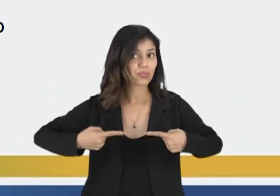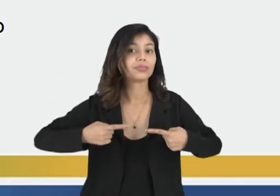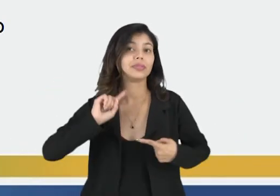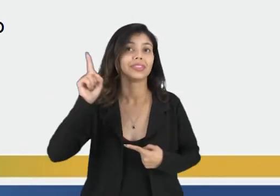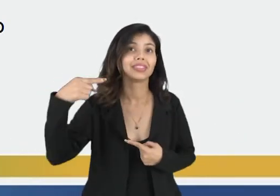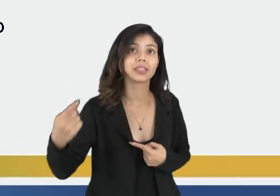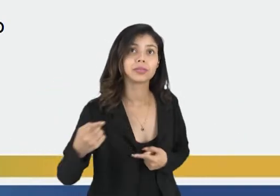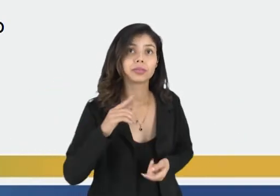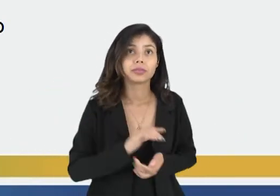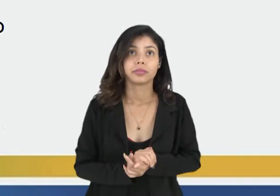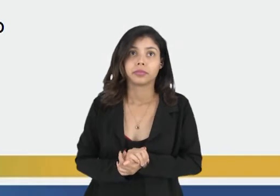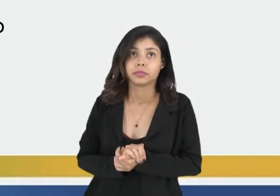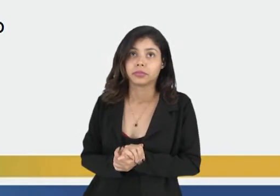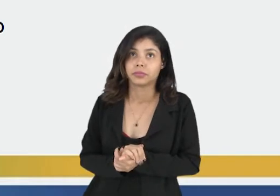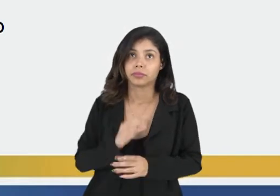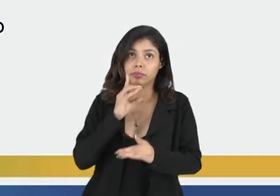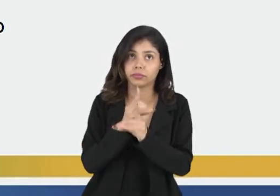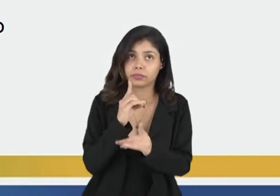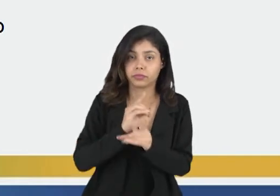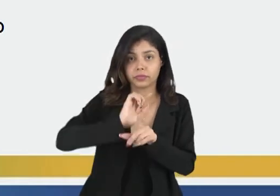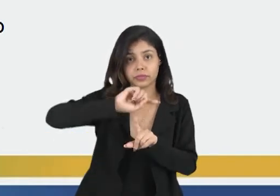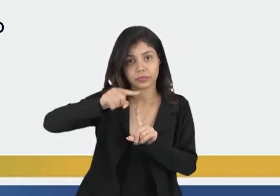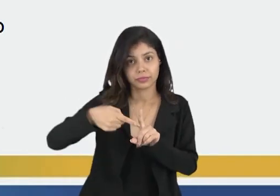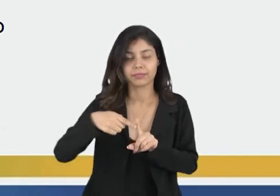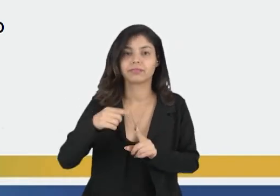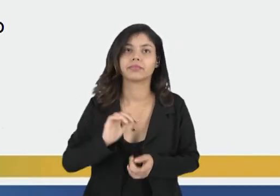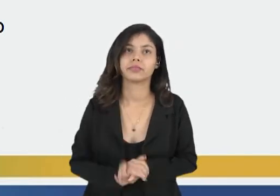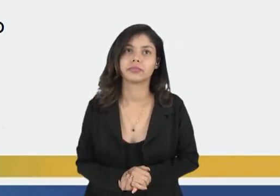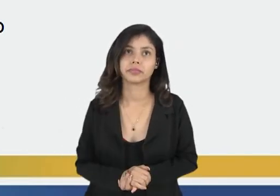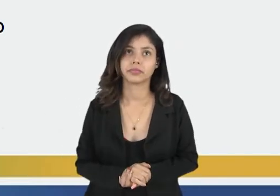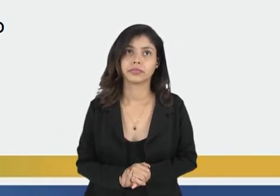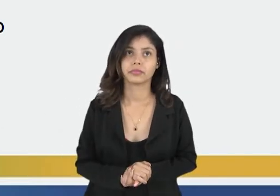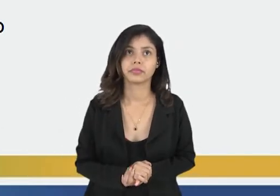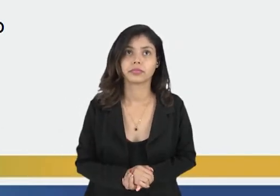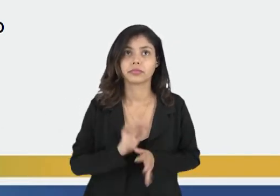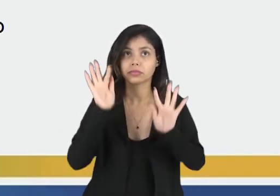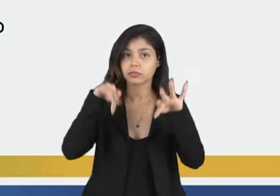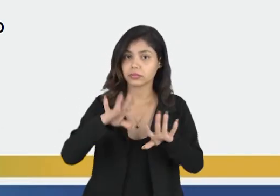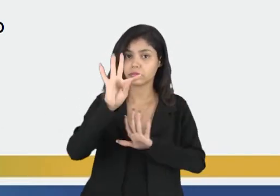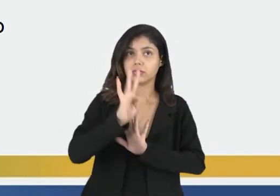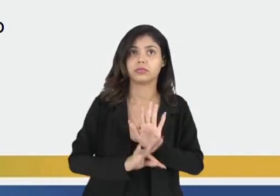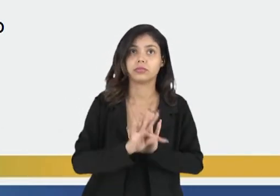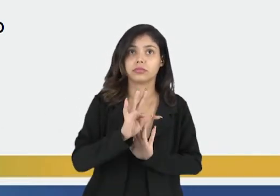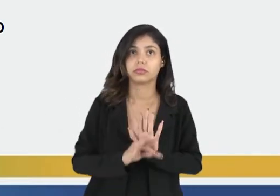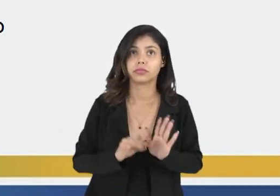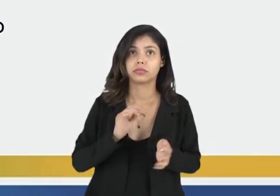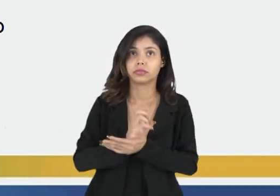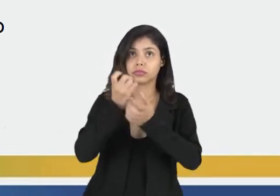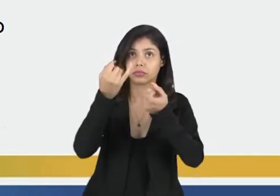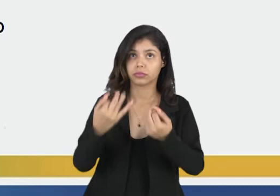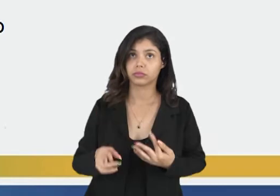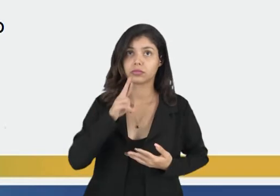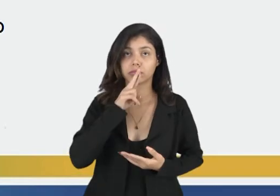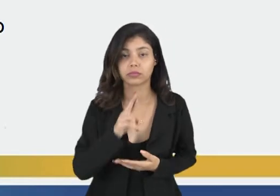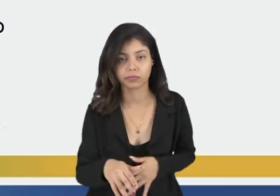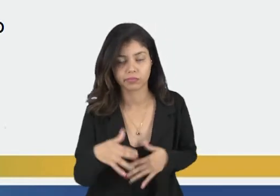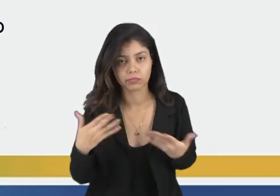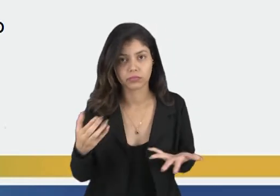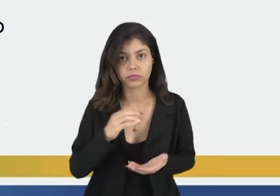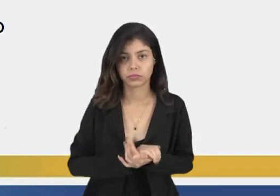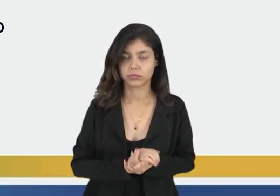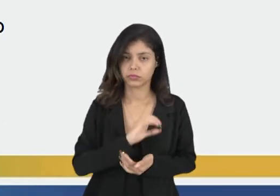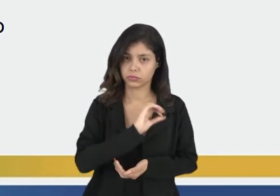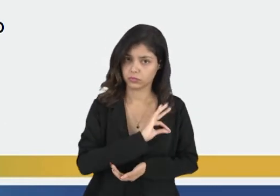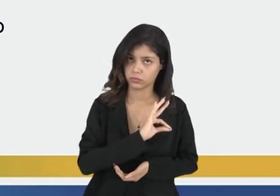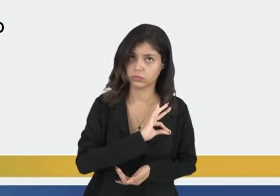e que depois do confronto encontraram a grávida ferida. Ao final do texto, menciona os resultados